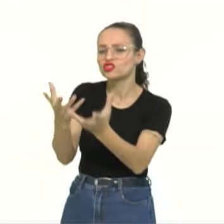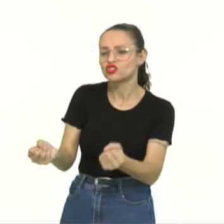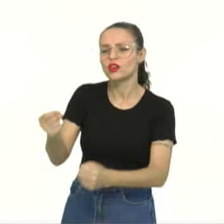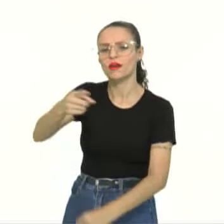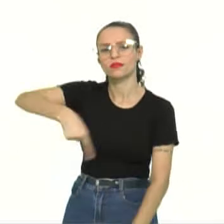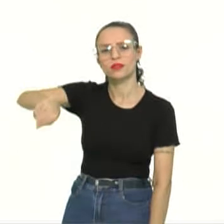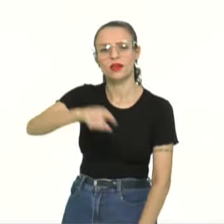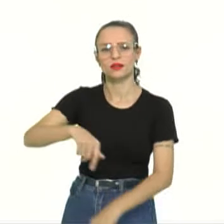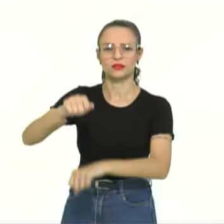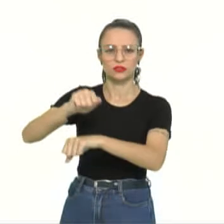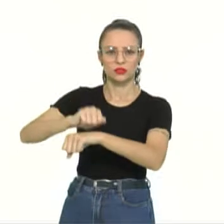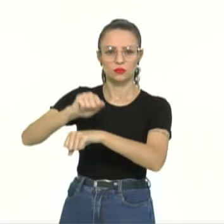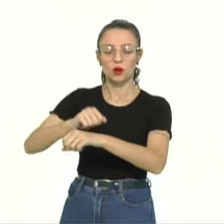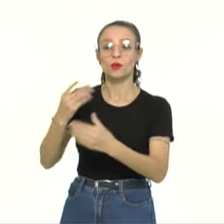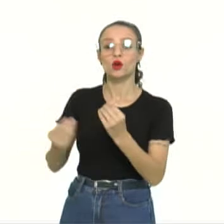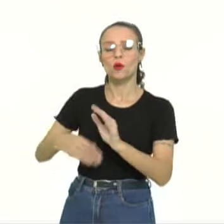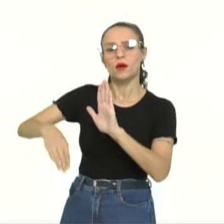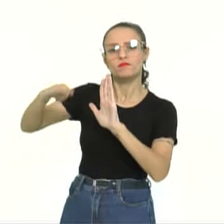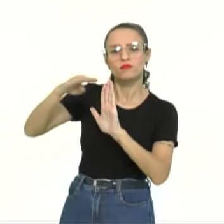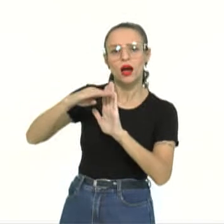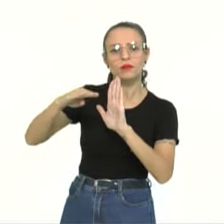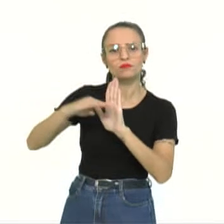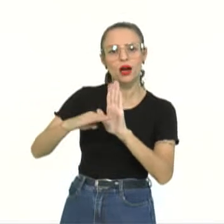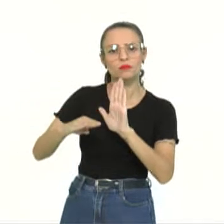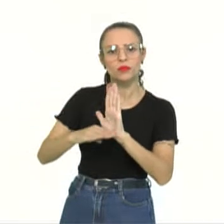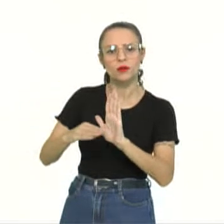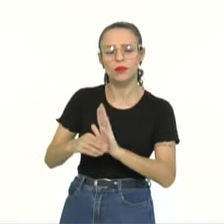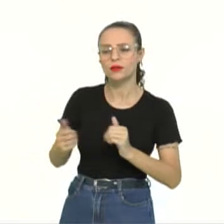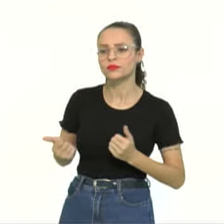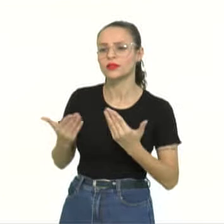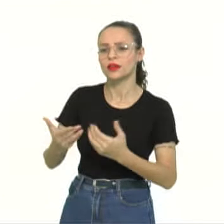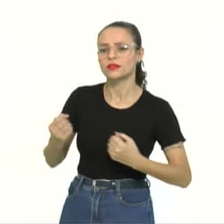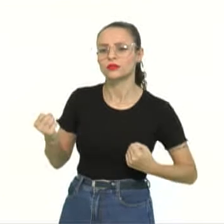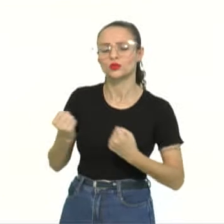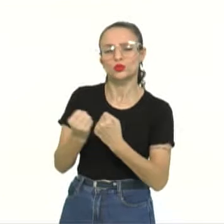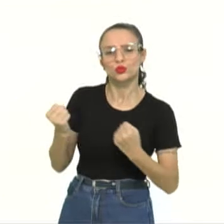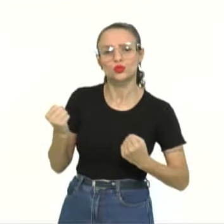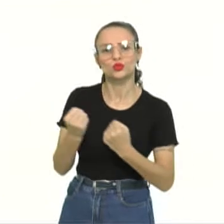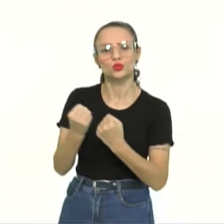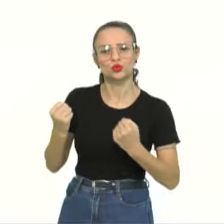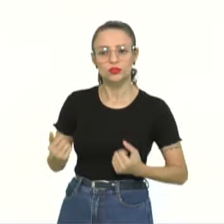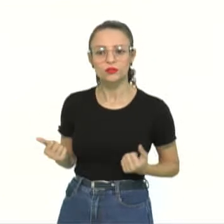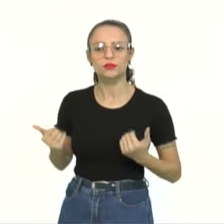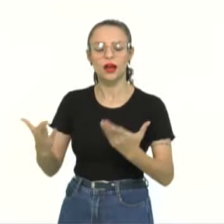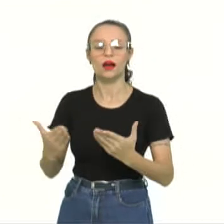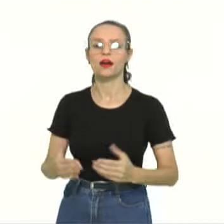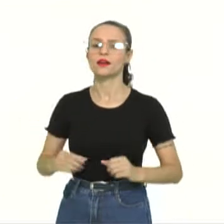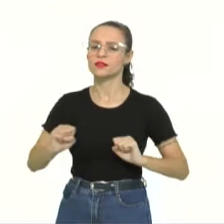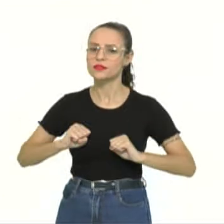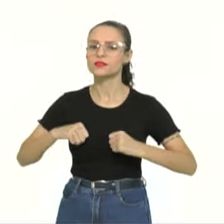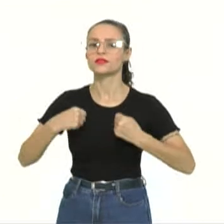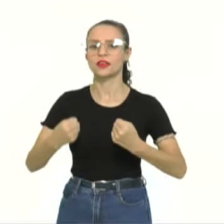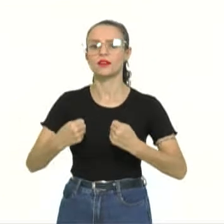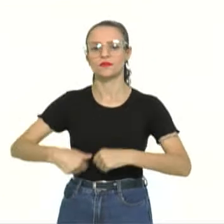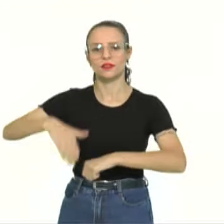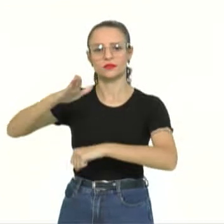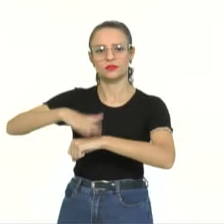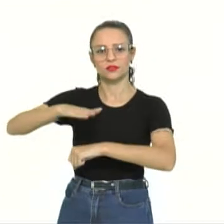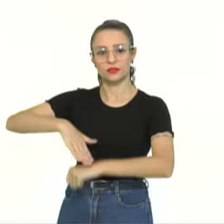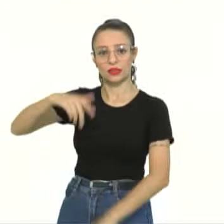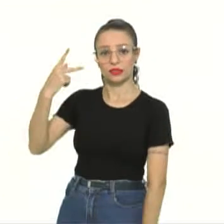mais baixas a partir de medidas paternalista cê assistencialistas garantindo a defesa de seus próprios